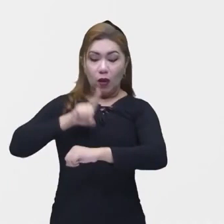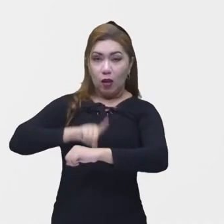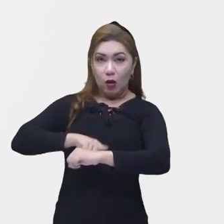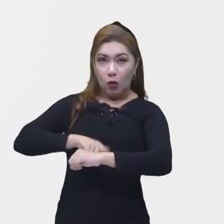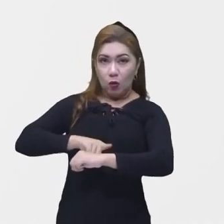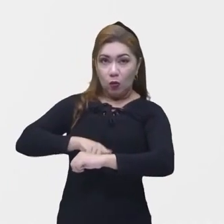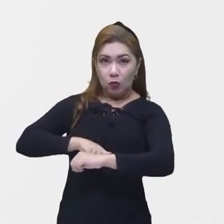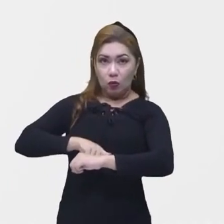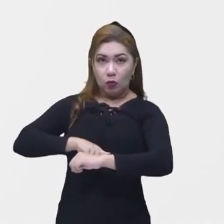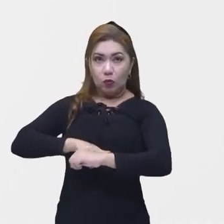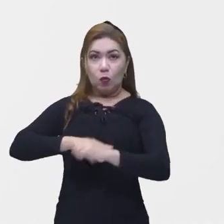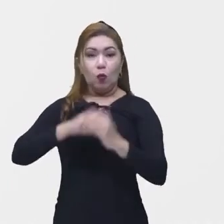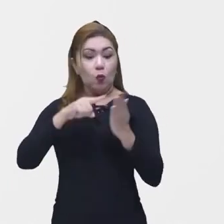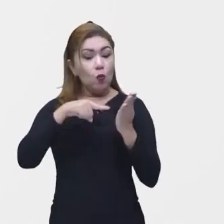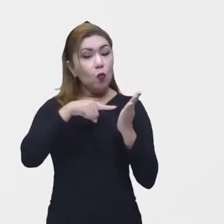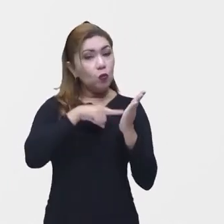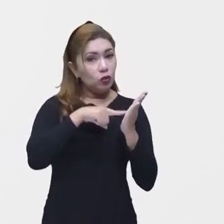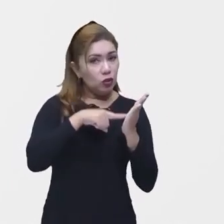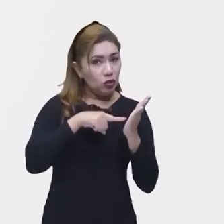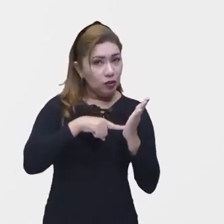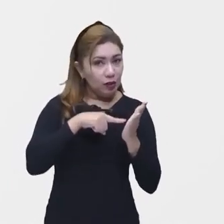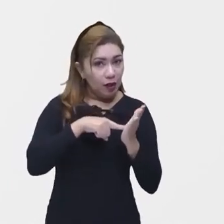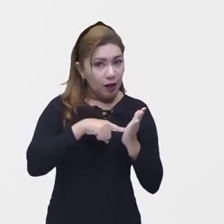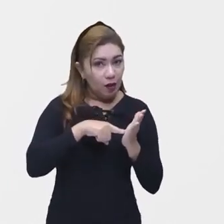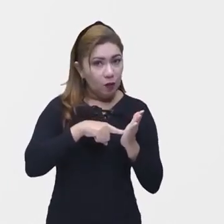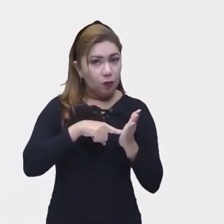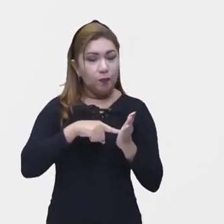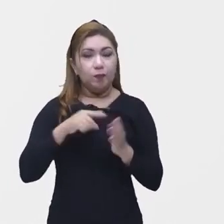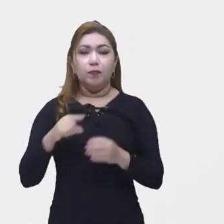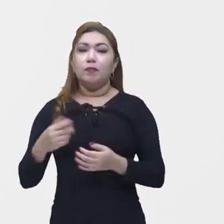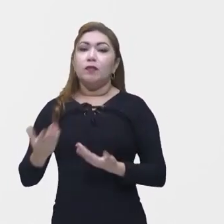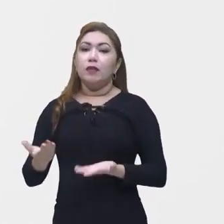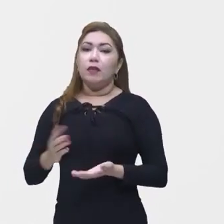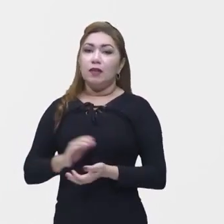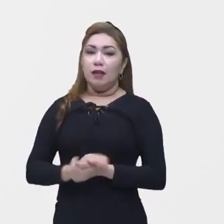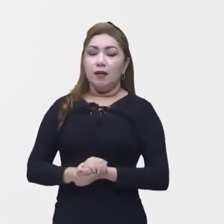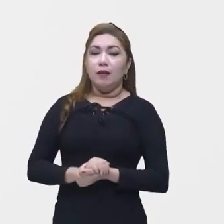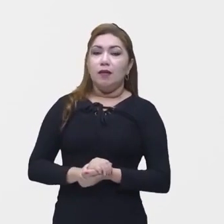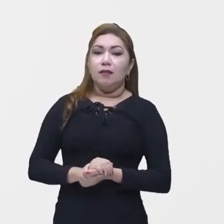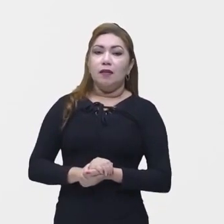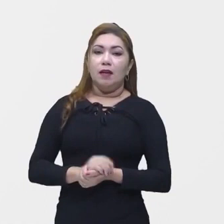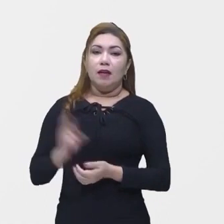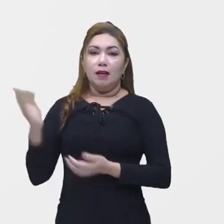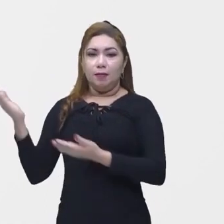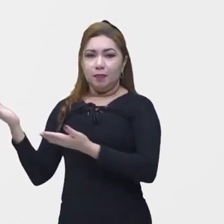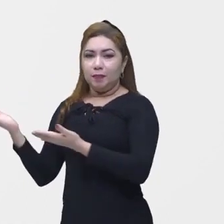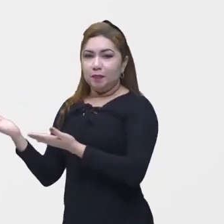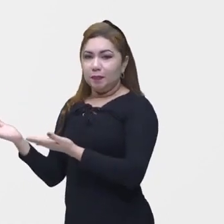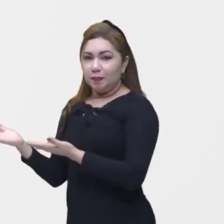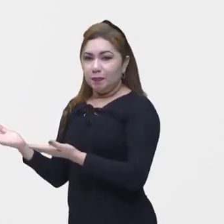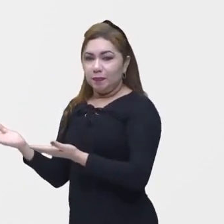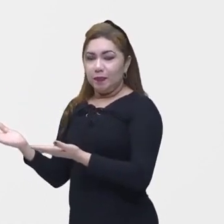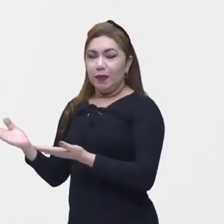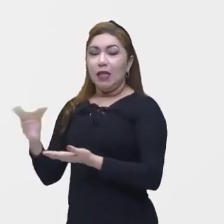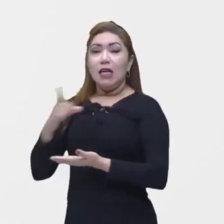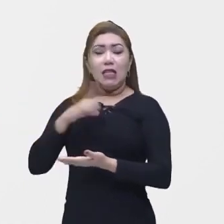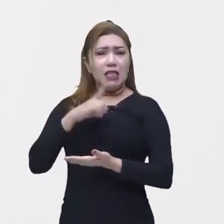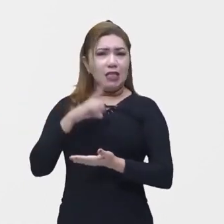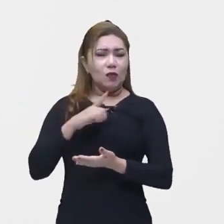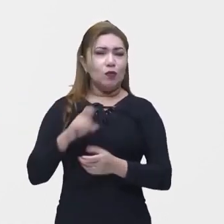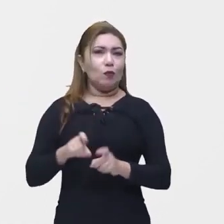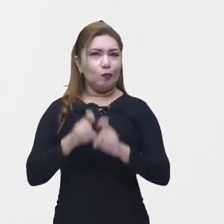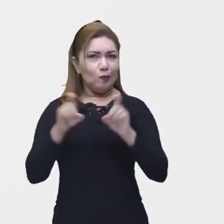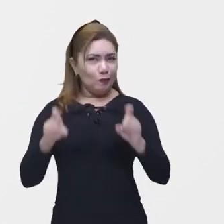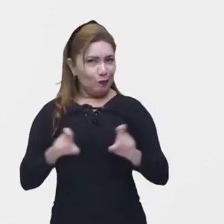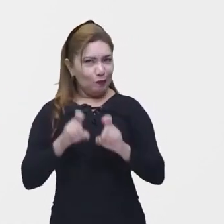tela. O relógio digital é um tipo de relógio que utiliza meios eletrônicos para manter as